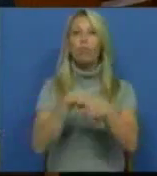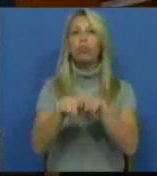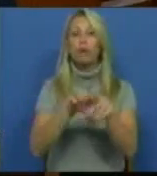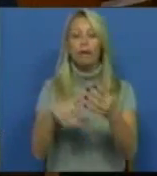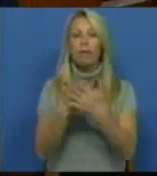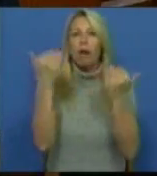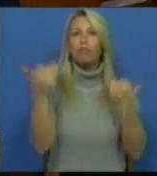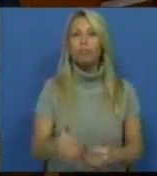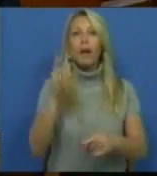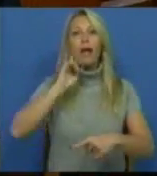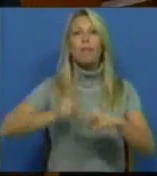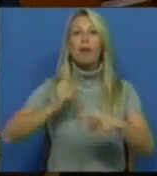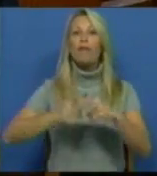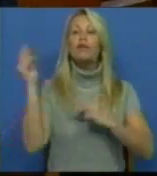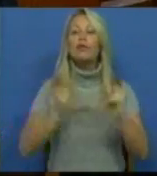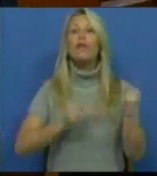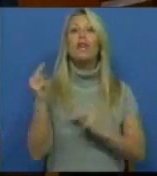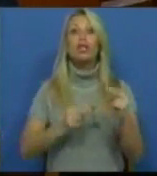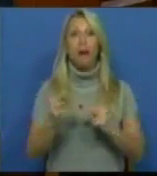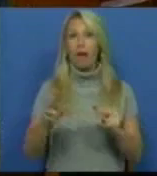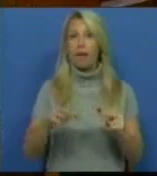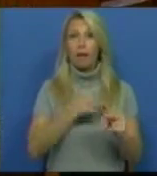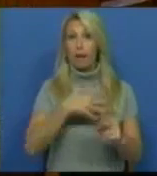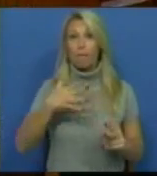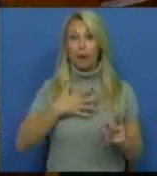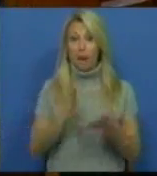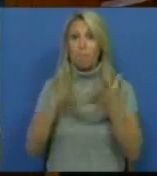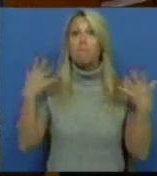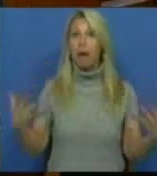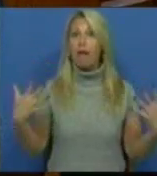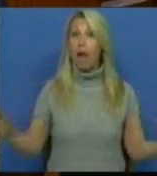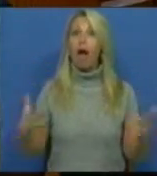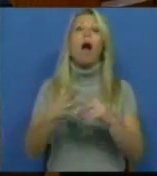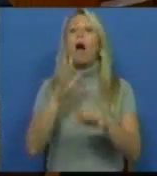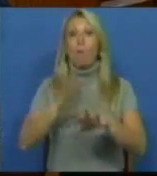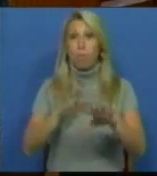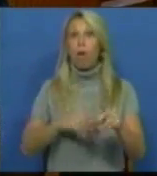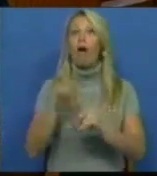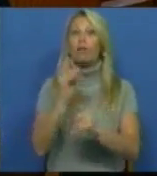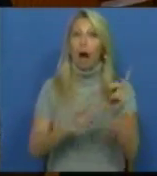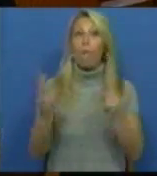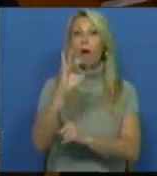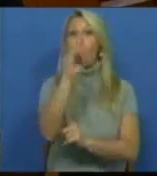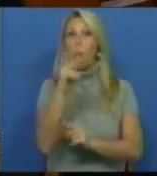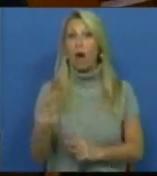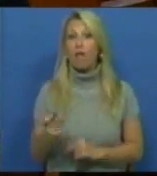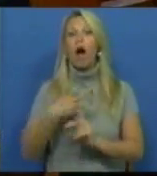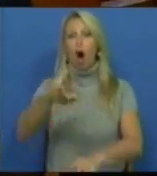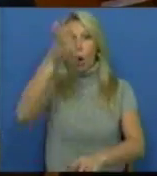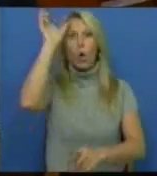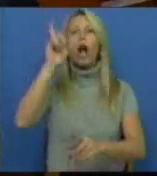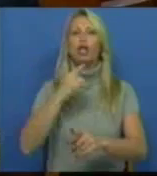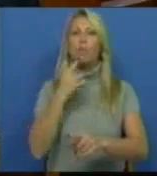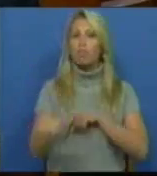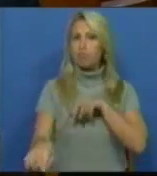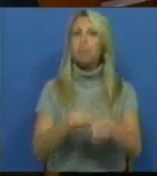os benefícios fiscais às maiores empresas, que daria para evitar o aumento do IVA. Devia ter sido feito com a coragem política